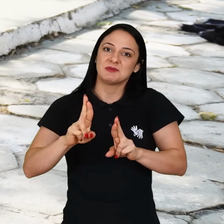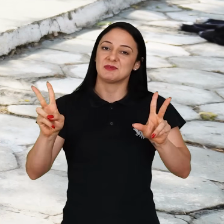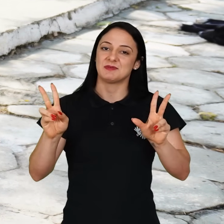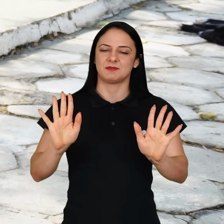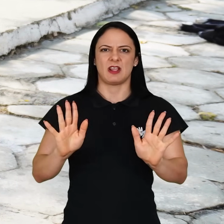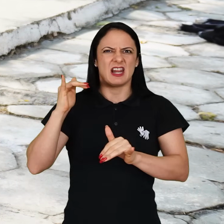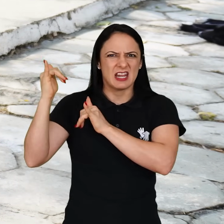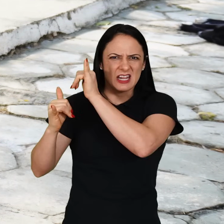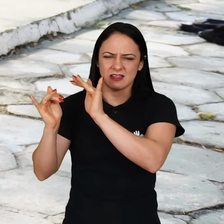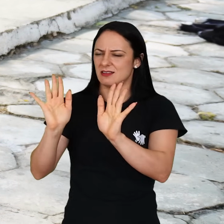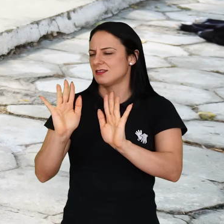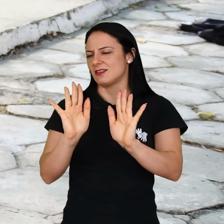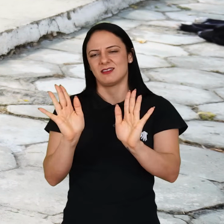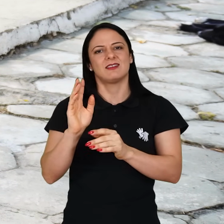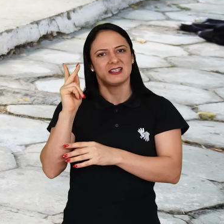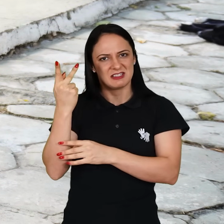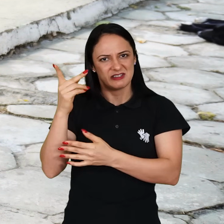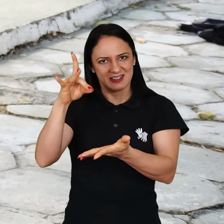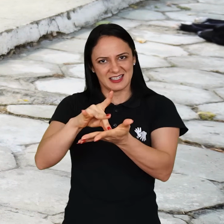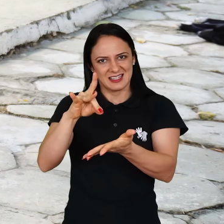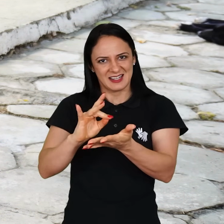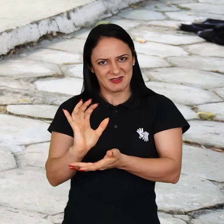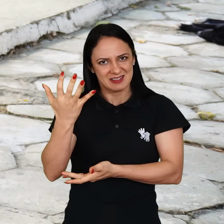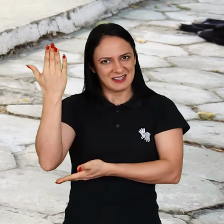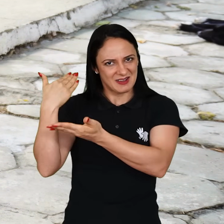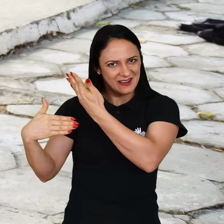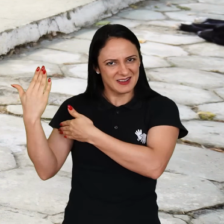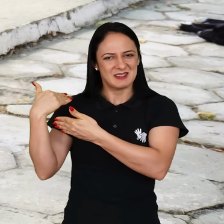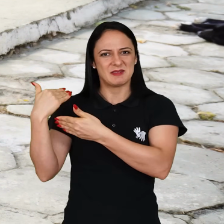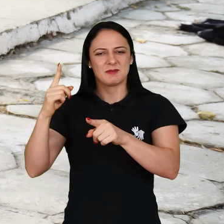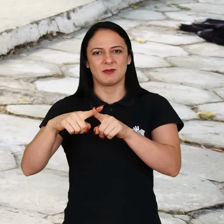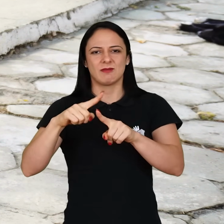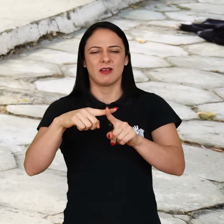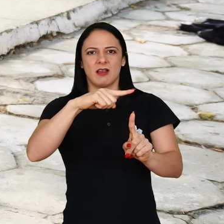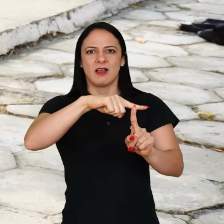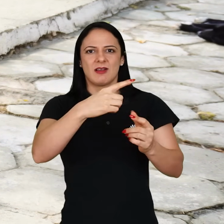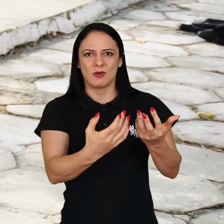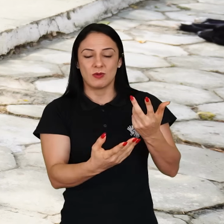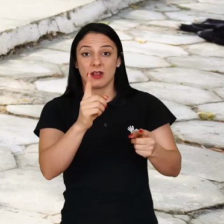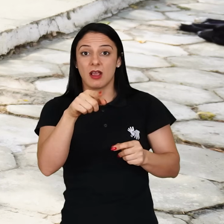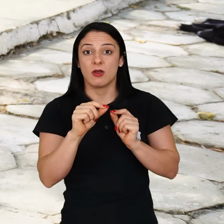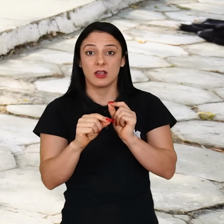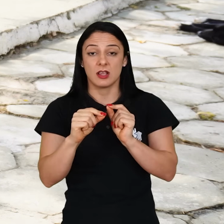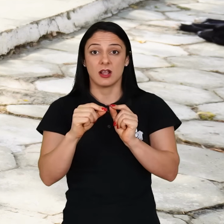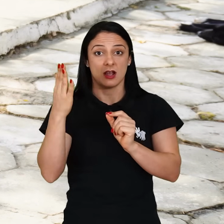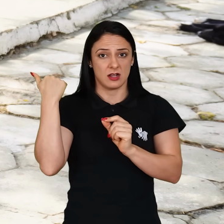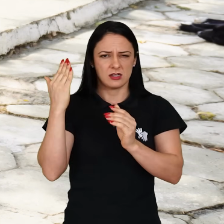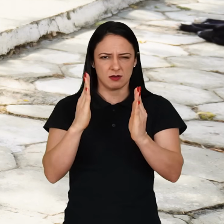Uma história. Lenda nunca. Uma história mesmo. Real que aconteceu. Porque essa cruz aí é